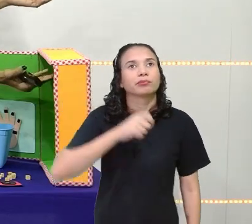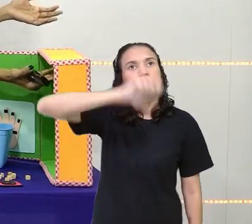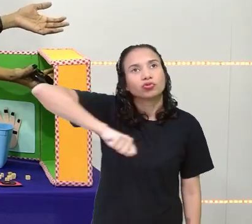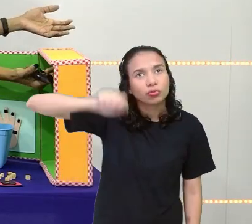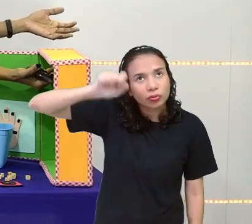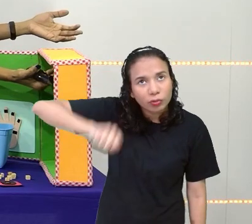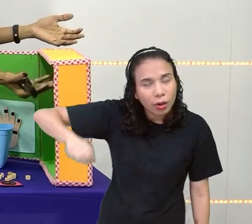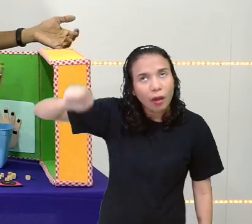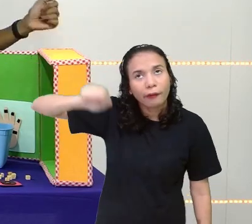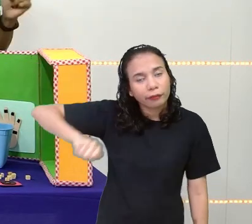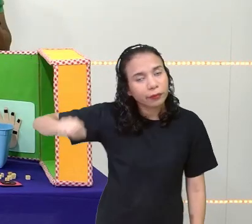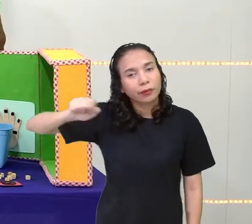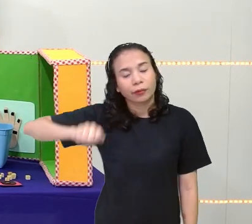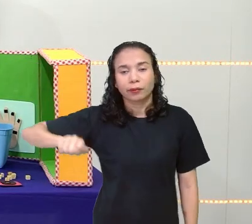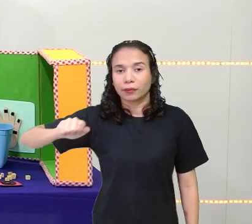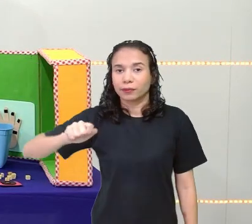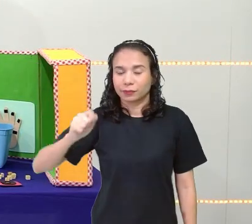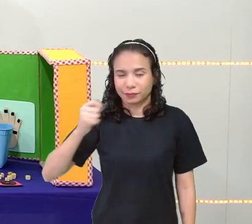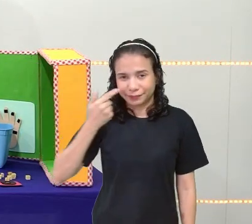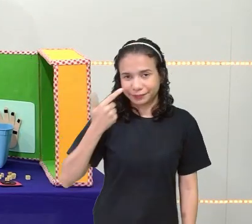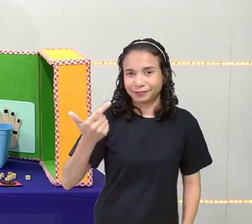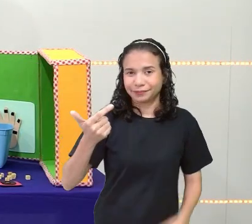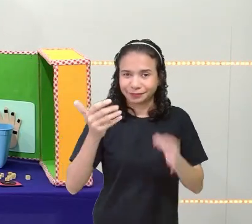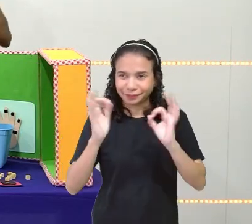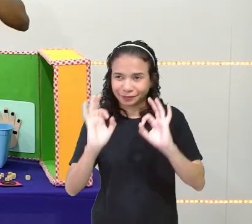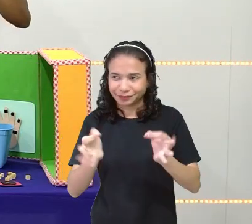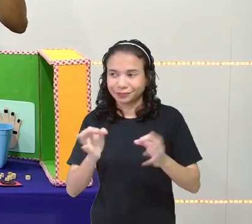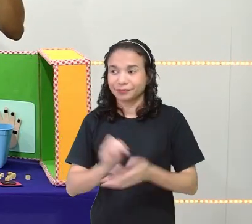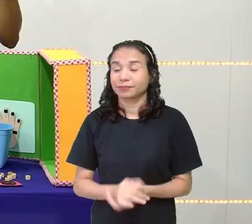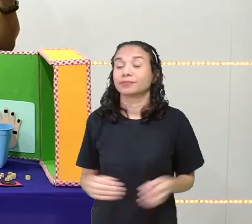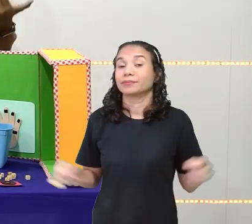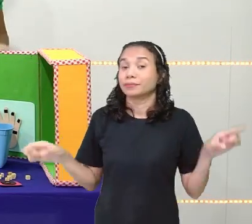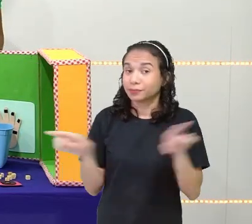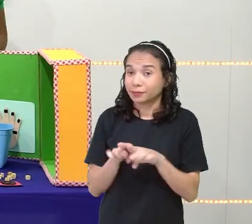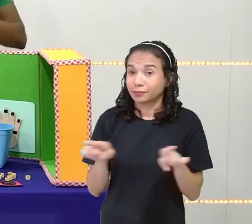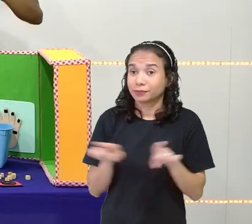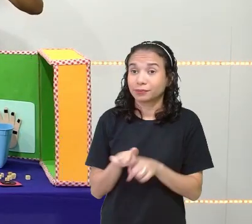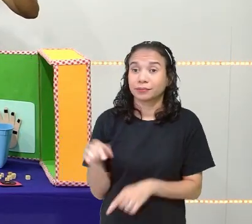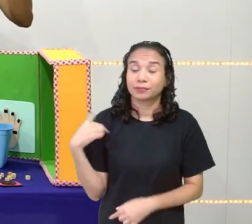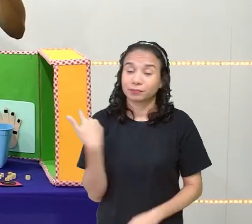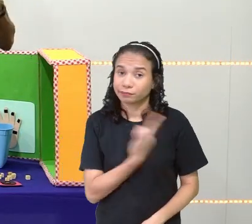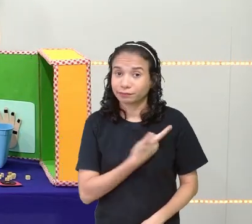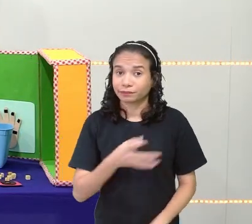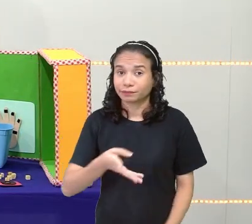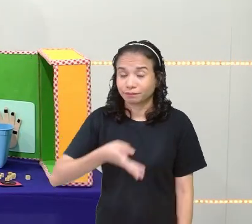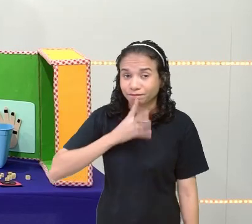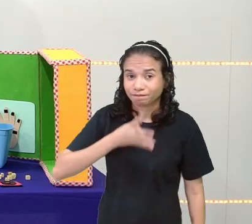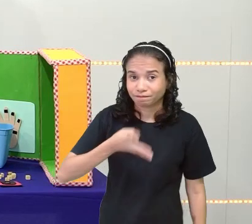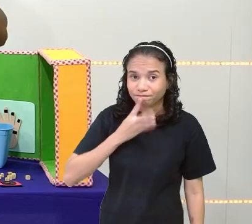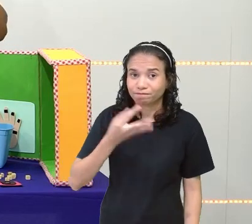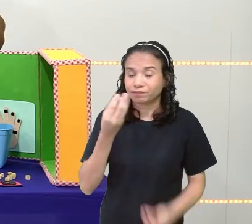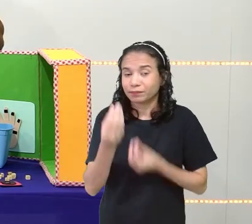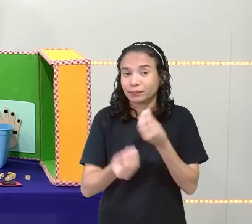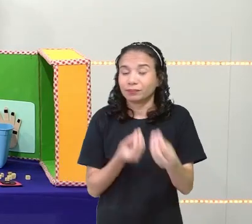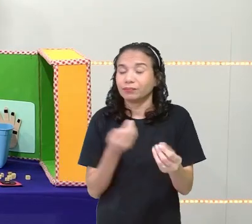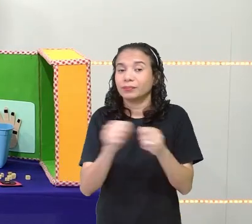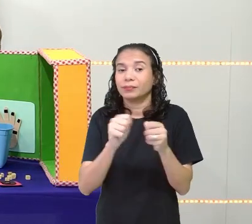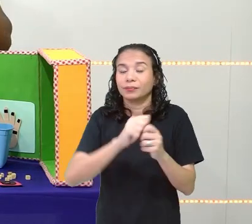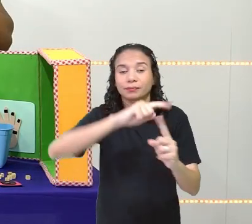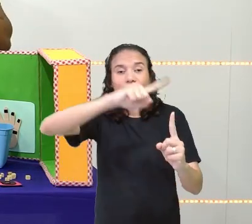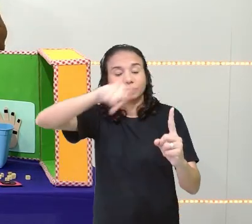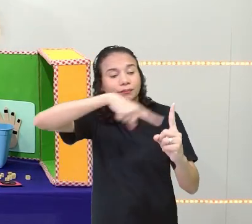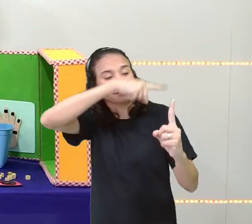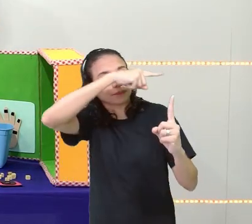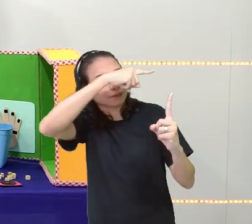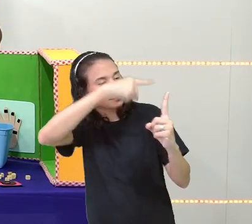A continha que armamos aqui na máquina da adição, tá certo? Também conhecemos ou relembramos o sinal que representa a adição,